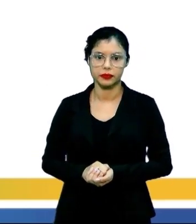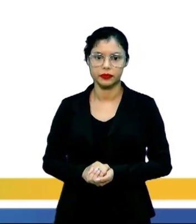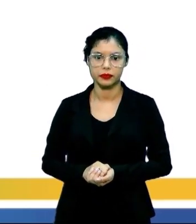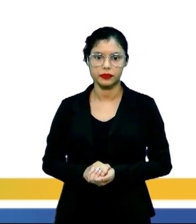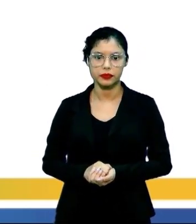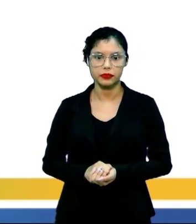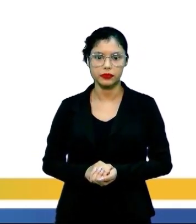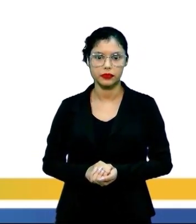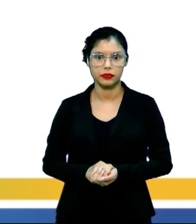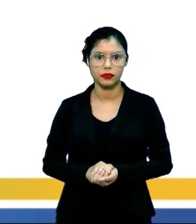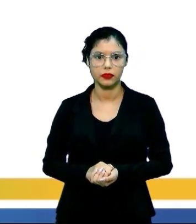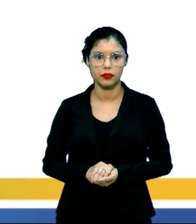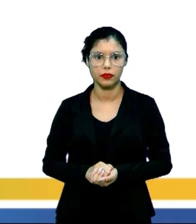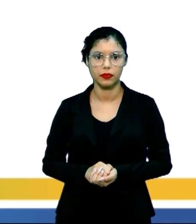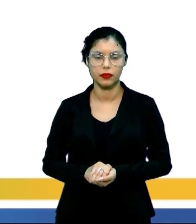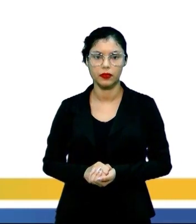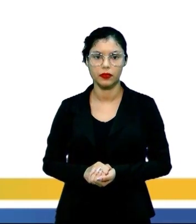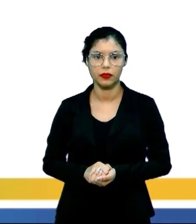alternativa.